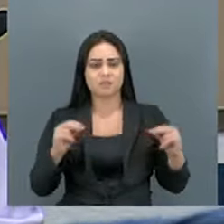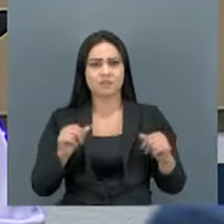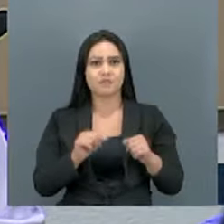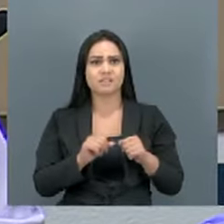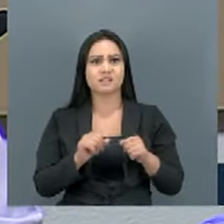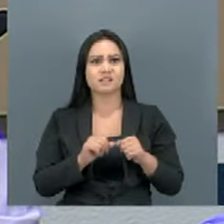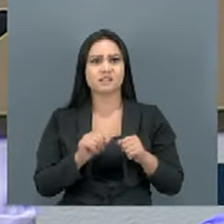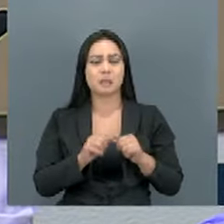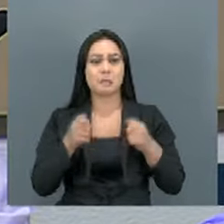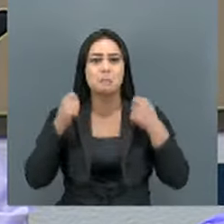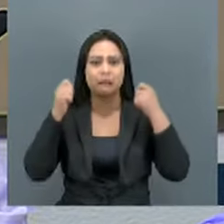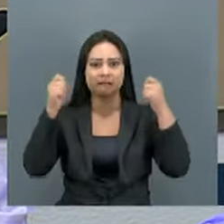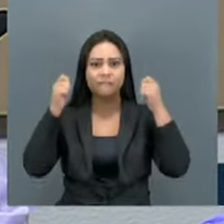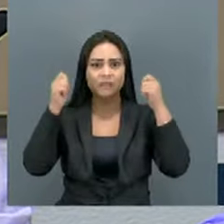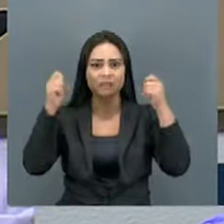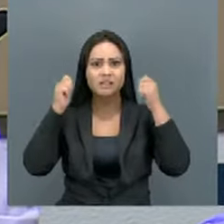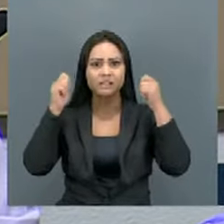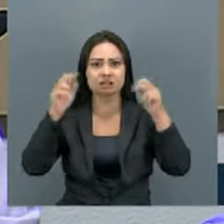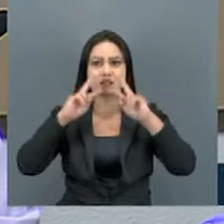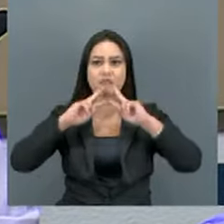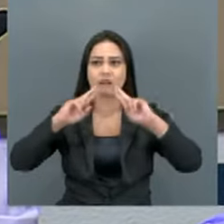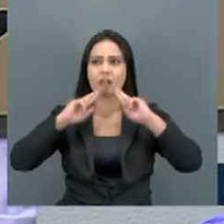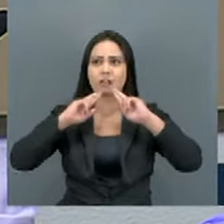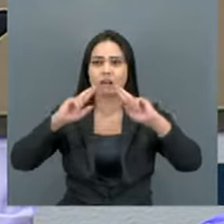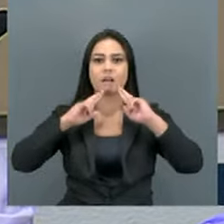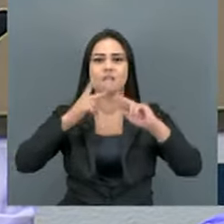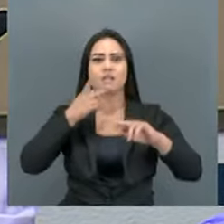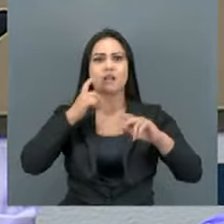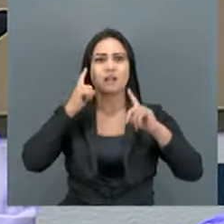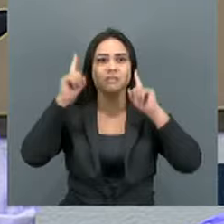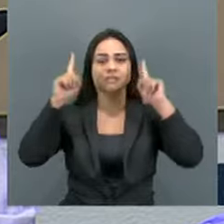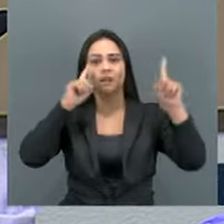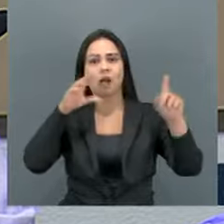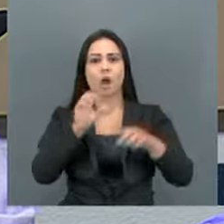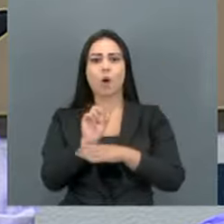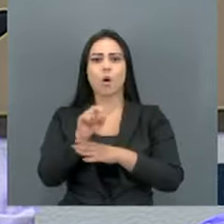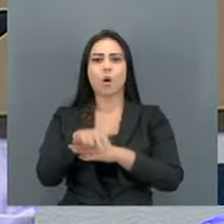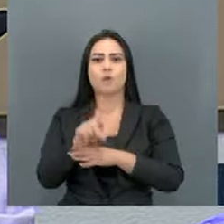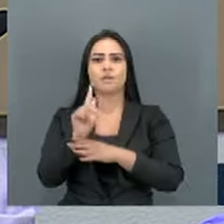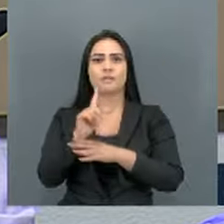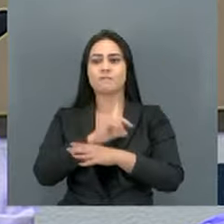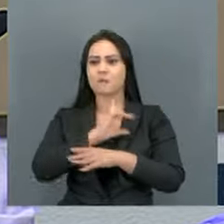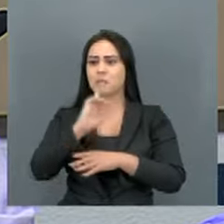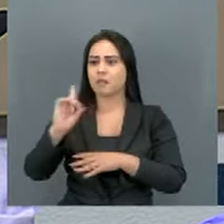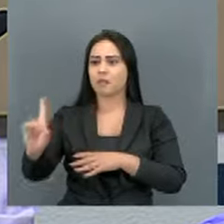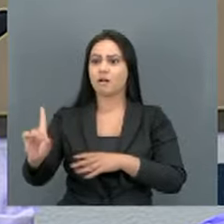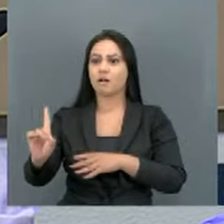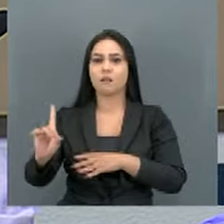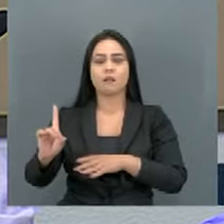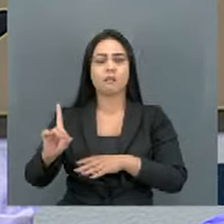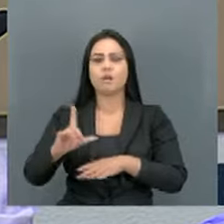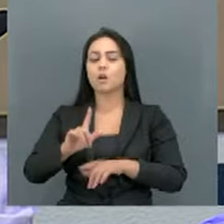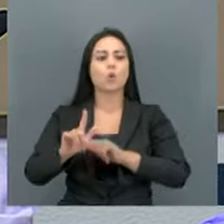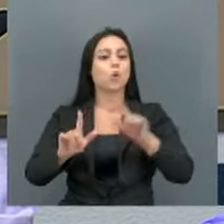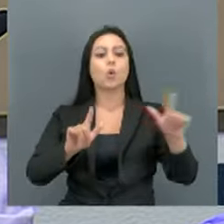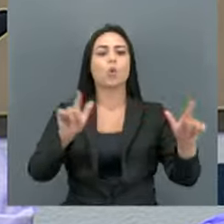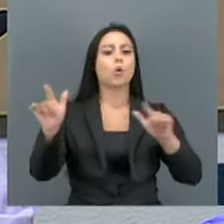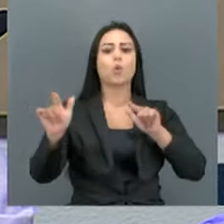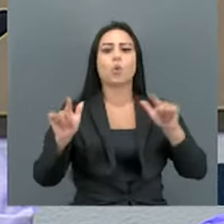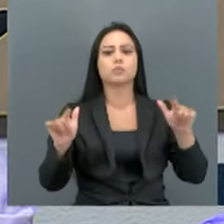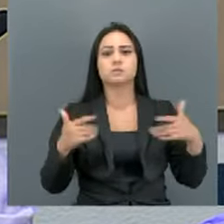com a manifestação, essa aí a ideia da ZUNG. A ZUNG vai para lá, a ZUNG vai para outras